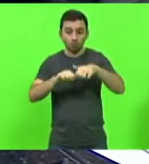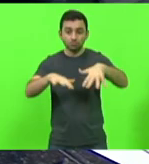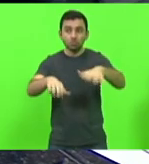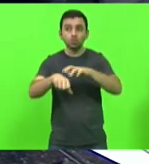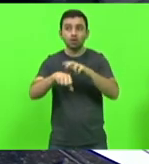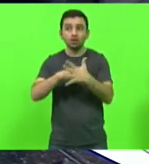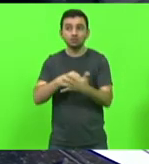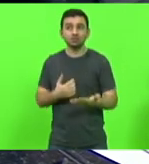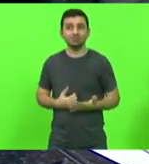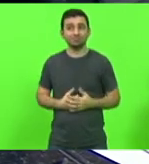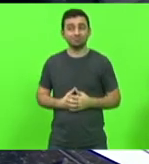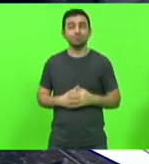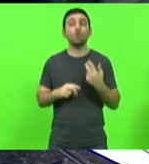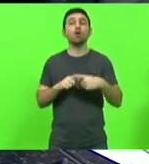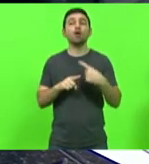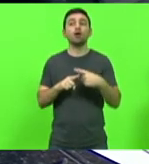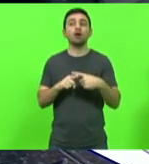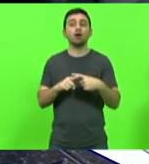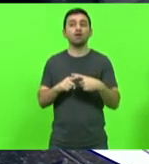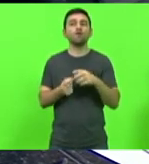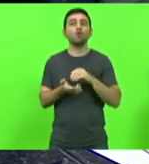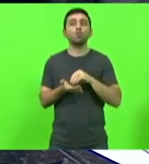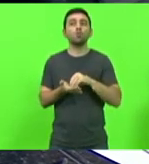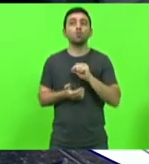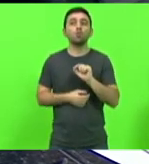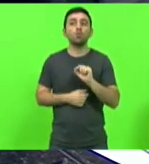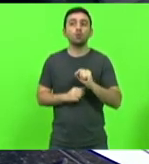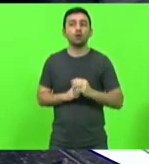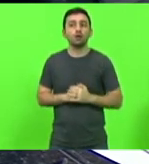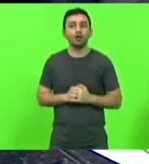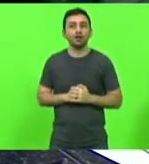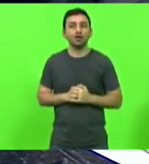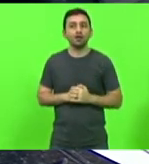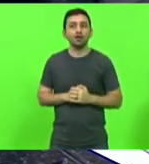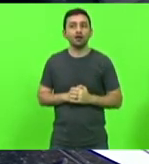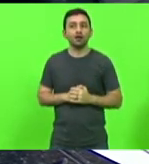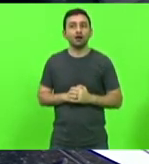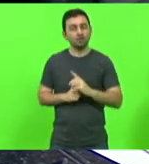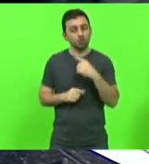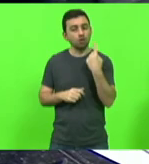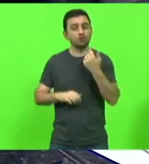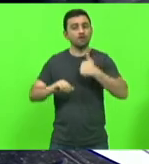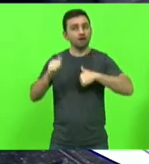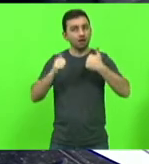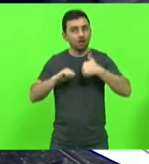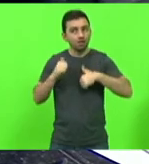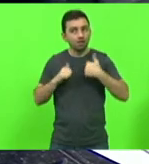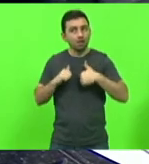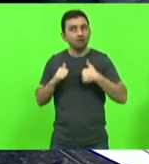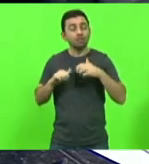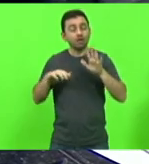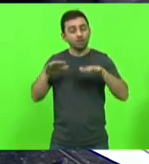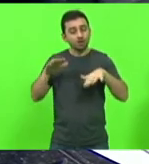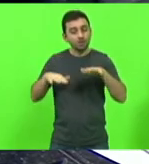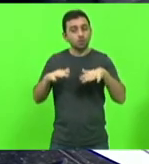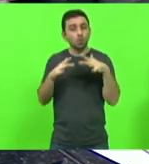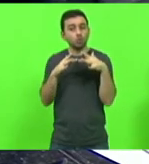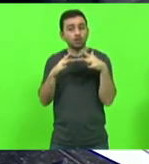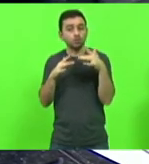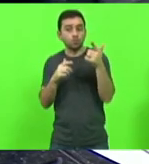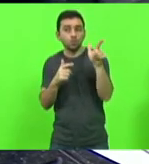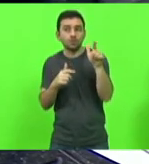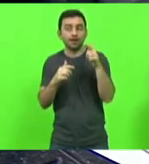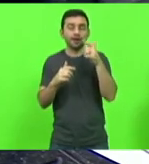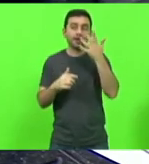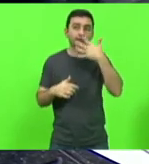Isso vem por quê? Faltou o quê? Aí a gente faz uma avaliação. Talvez esse contato com outras crianças, talvez a